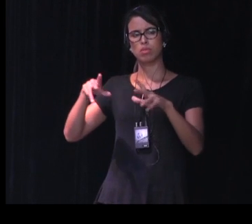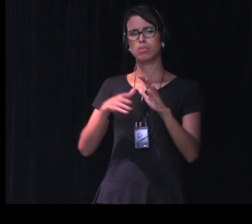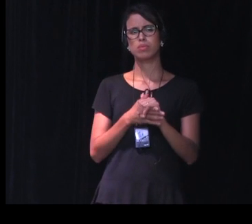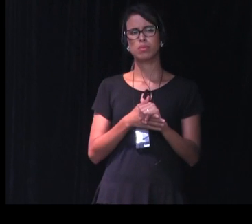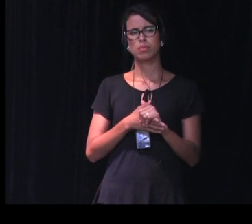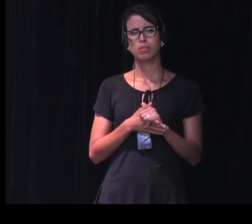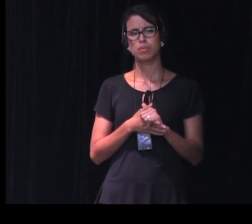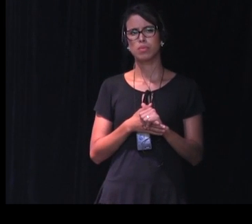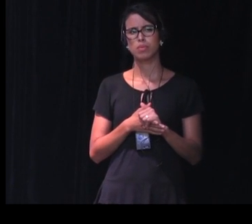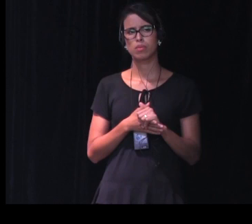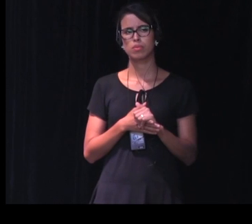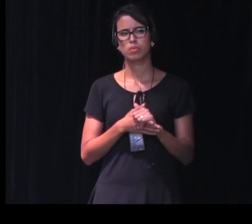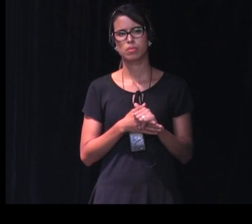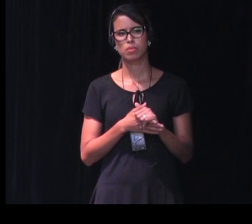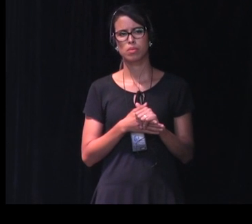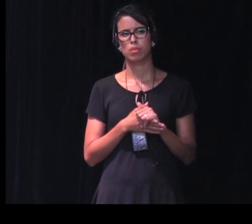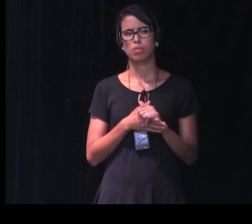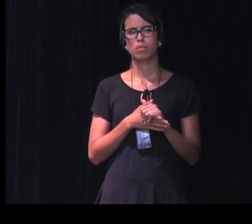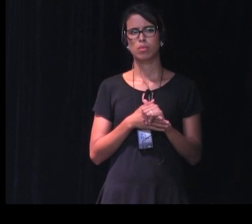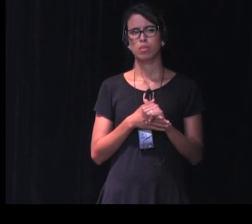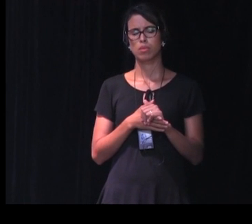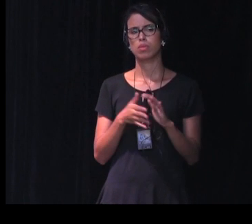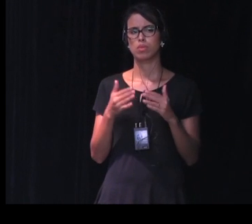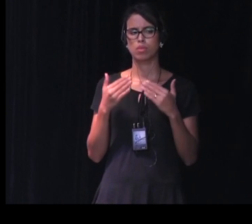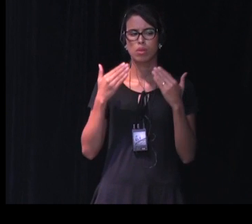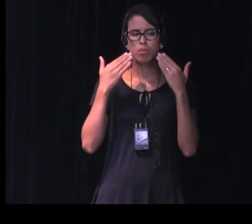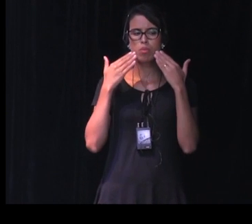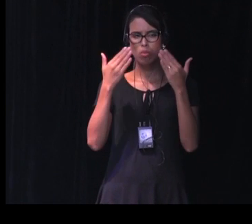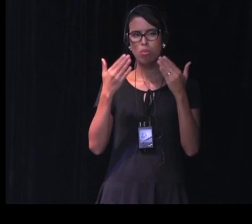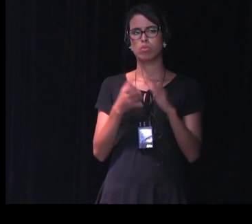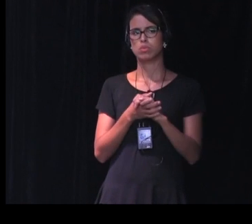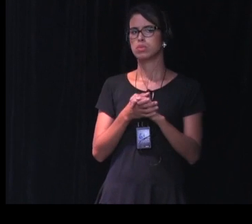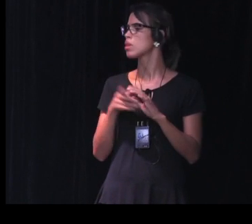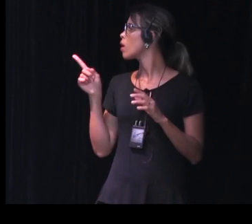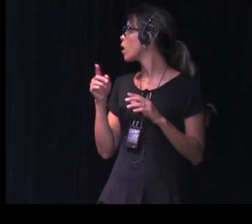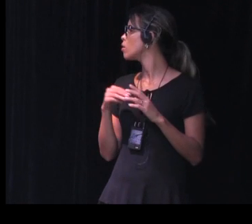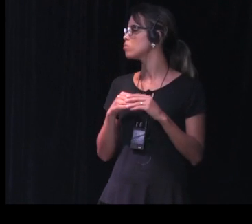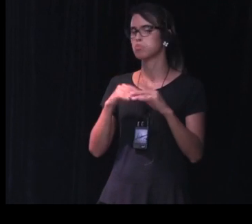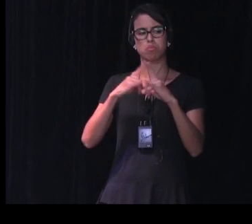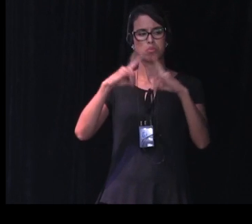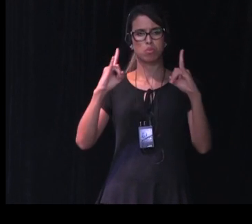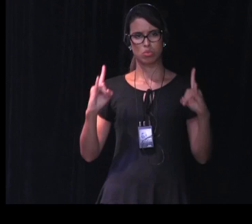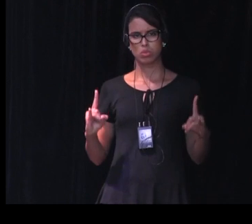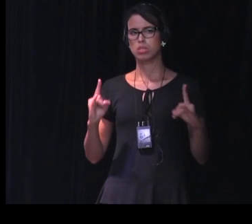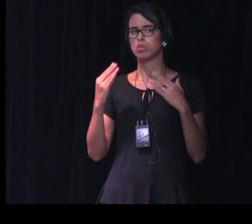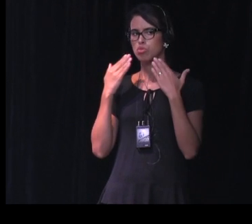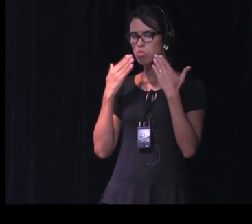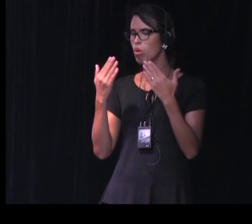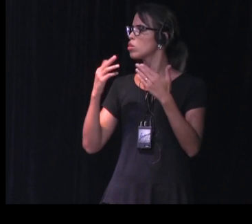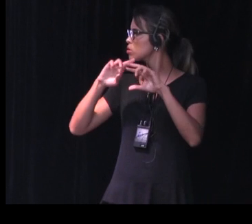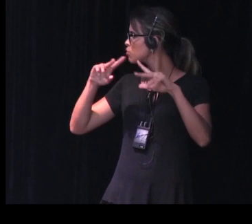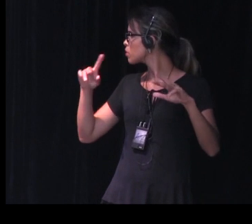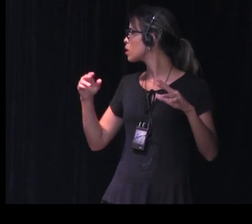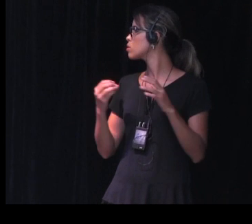Também se fundou um observatório astronômico, e o que era Palácio da Exposição se transforma num museu, onde estão